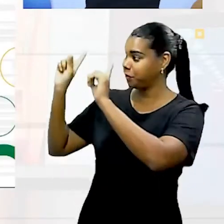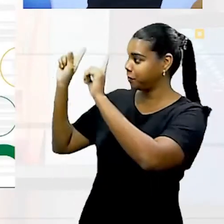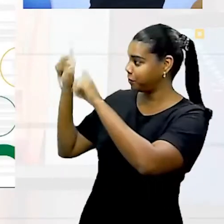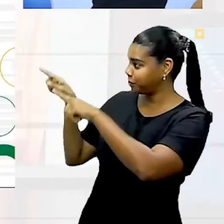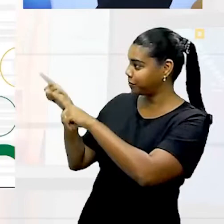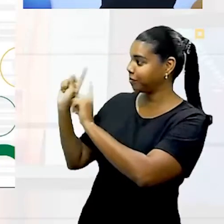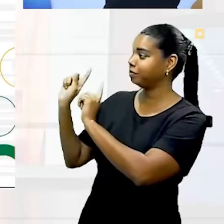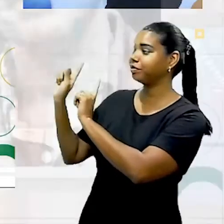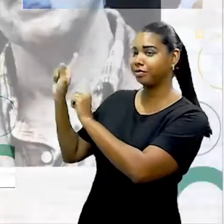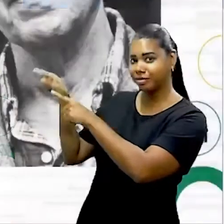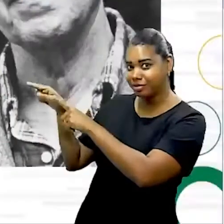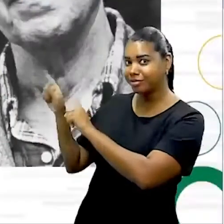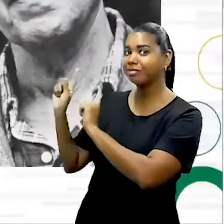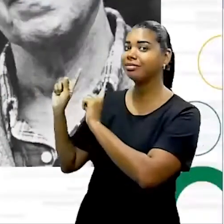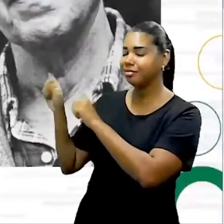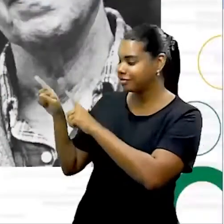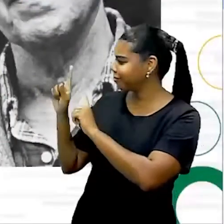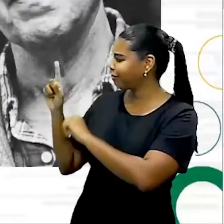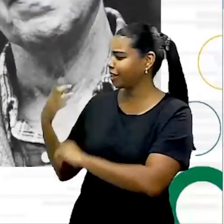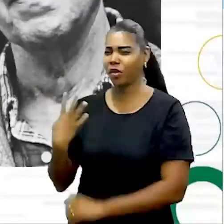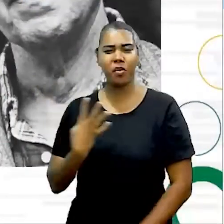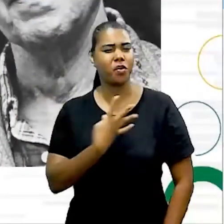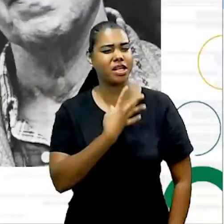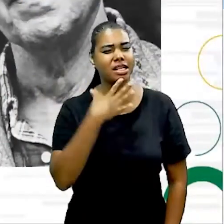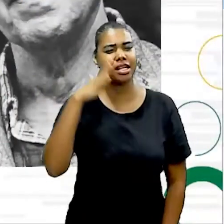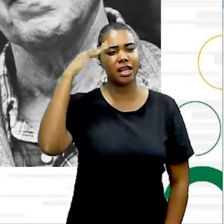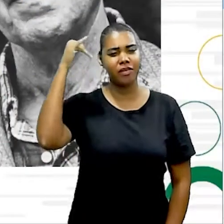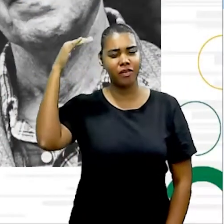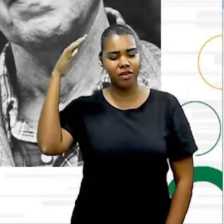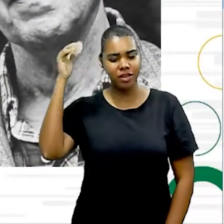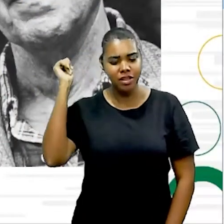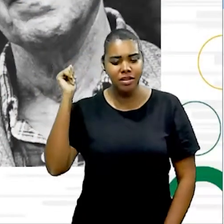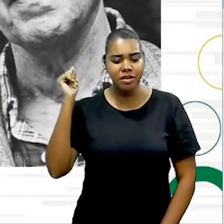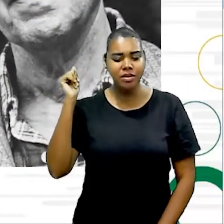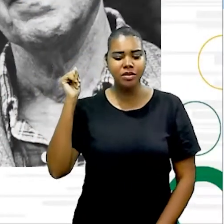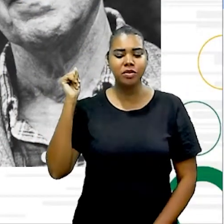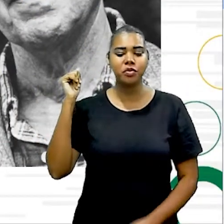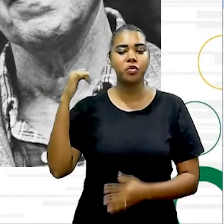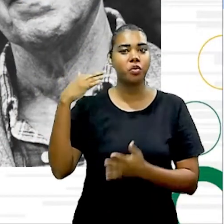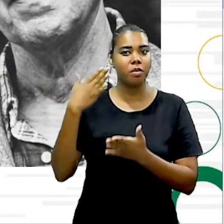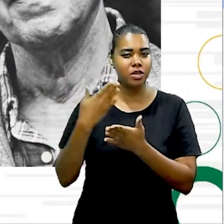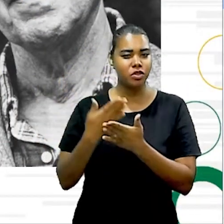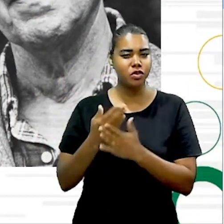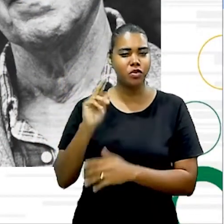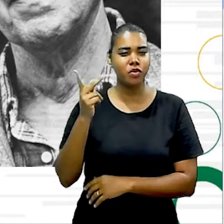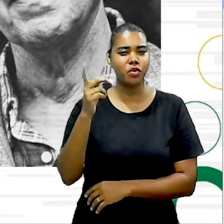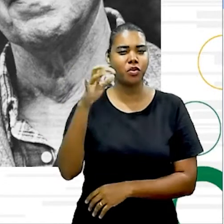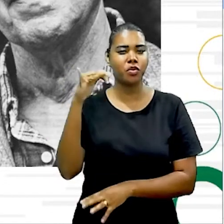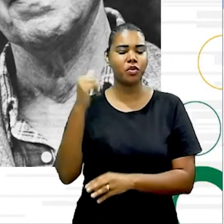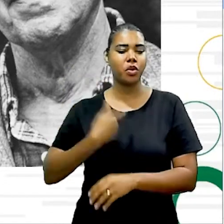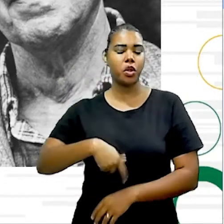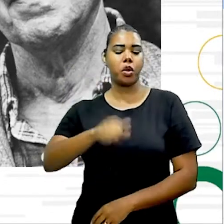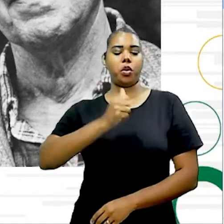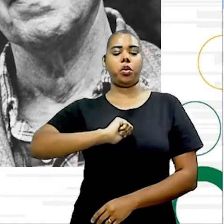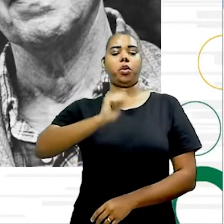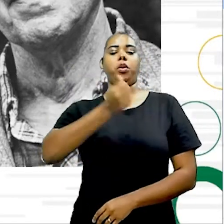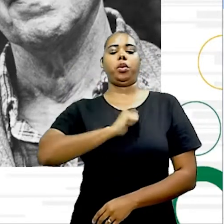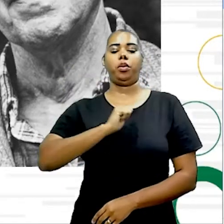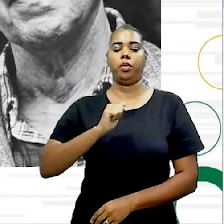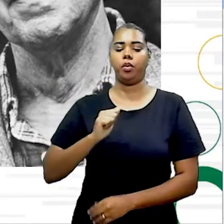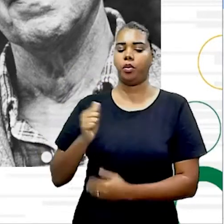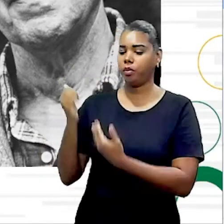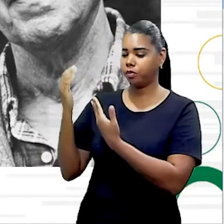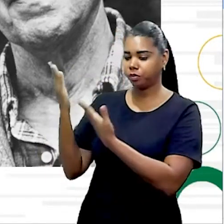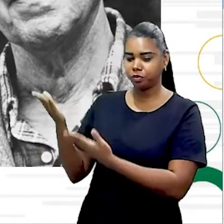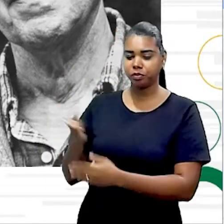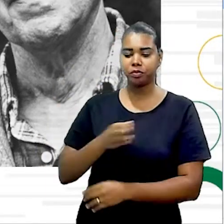O monomito, também conhecido como Jornada do Herói, foi escrito pelo antropólogo Joseph